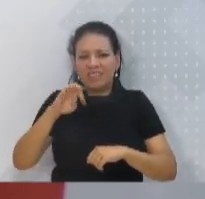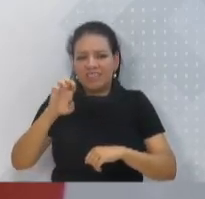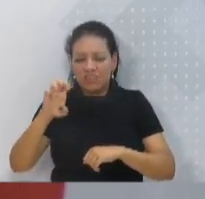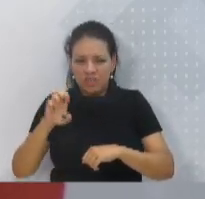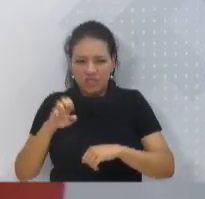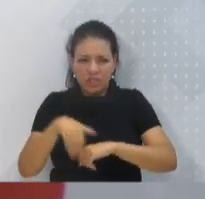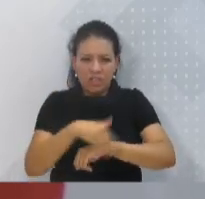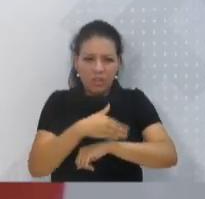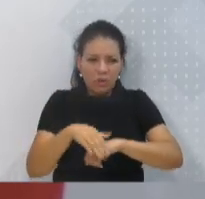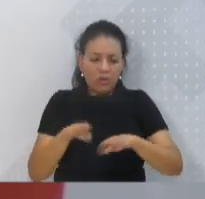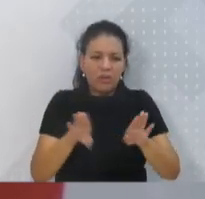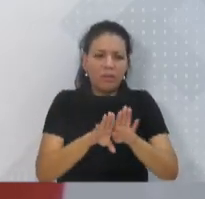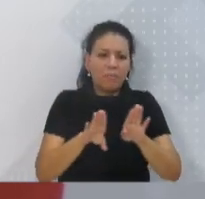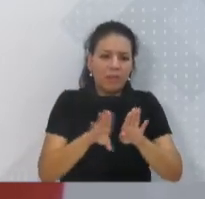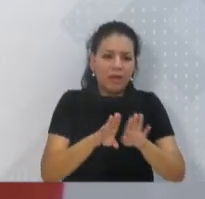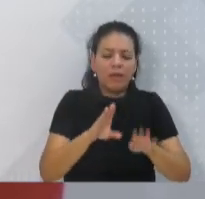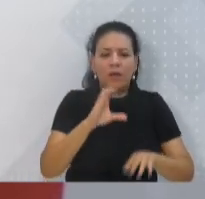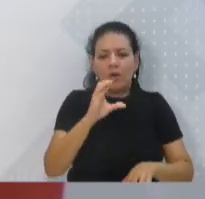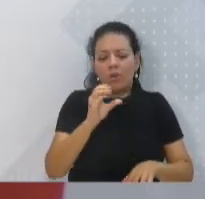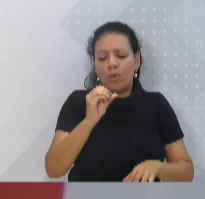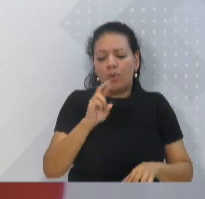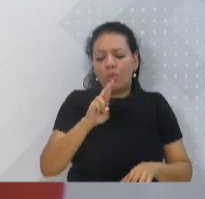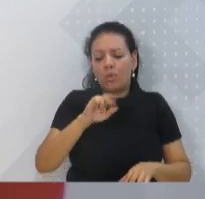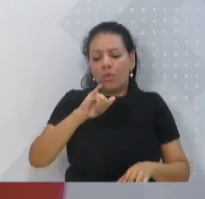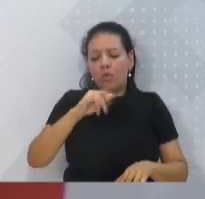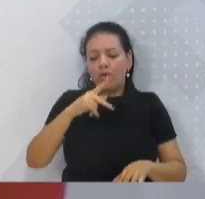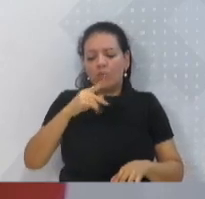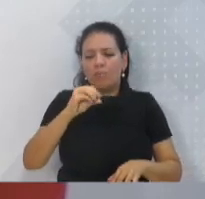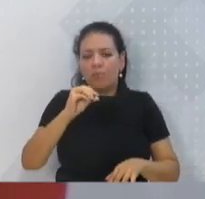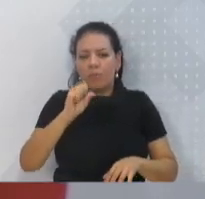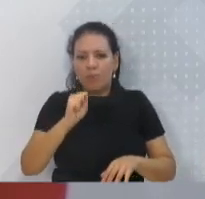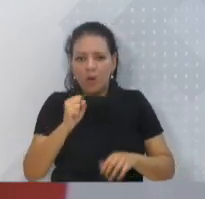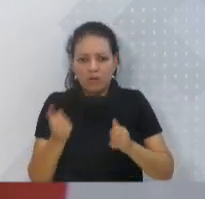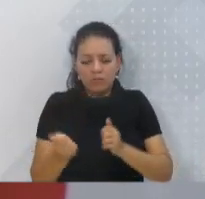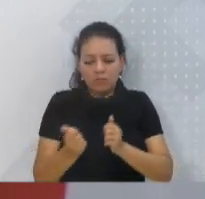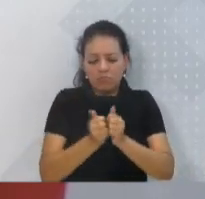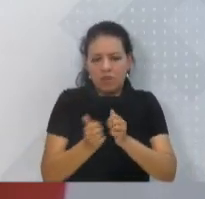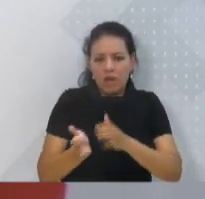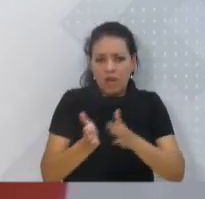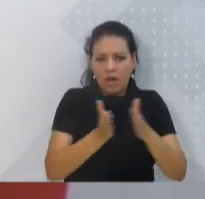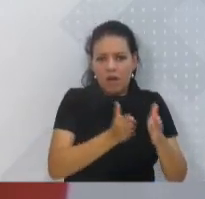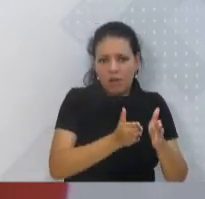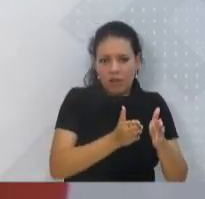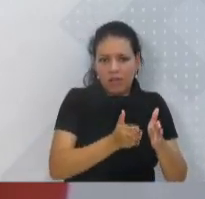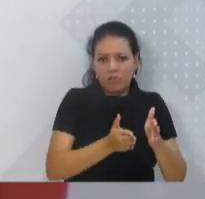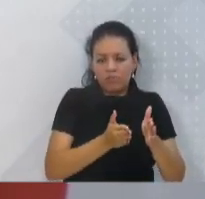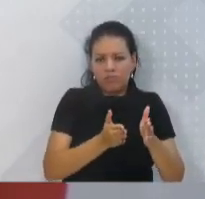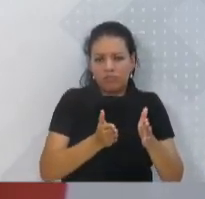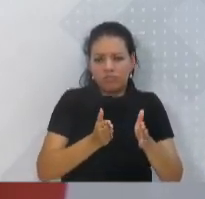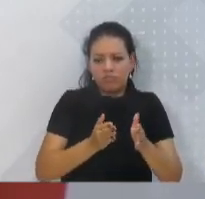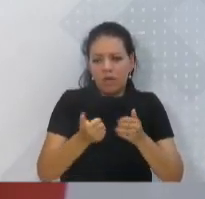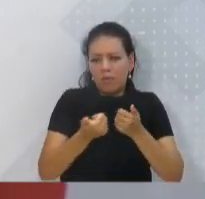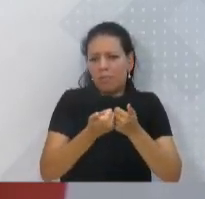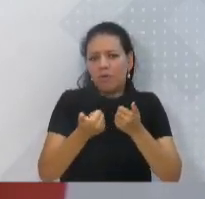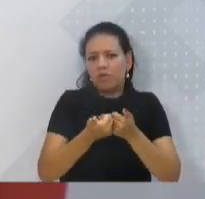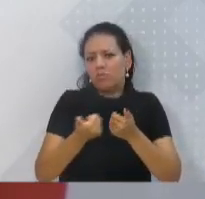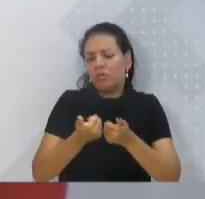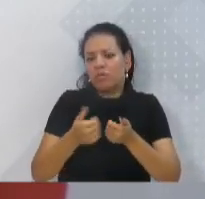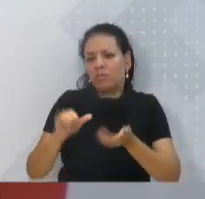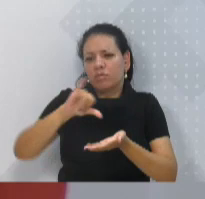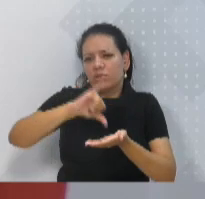Rua Coripós, um lado da Benjamin Constante, sentido bairro centro, com